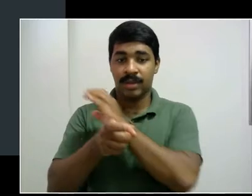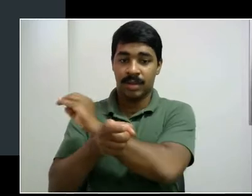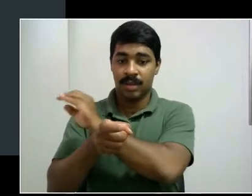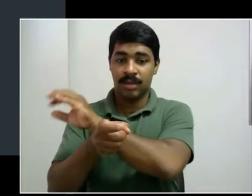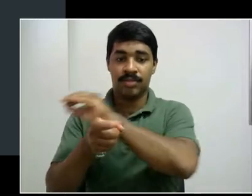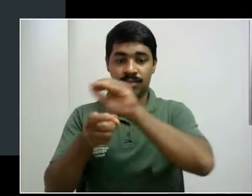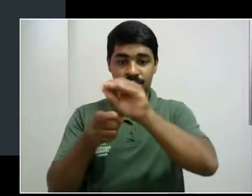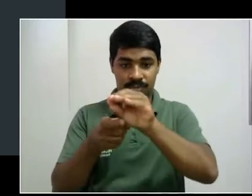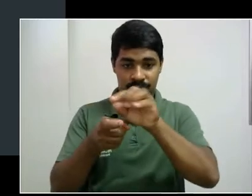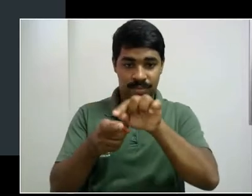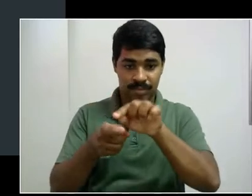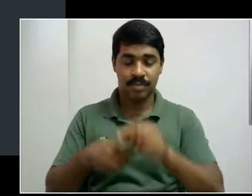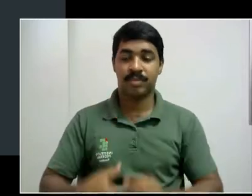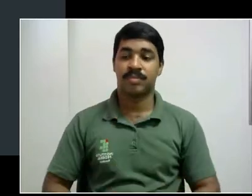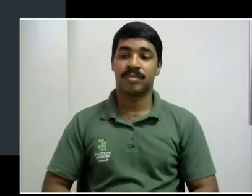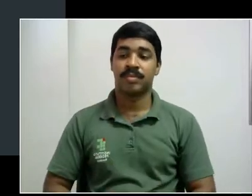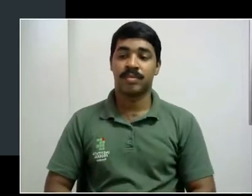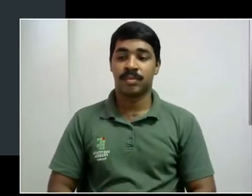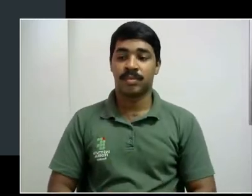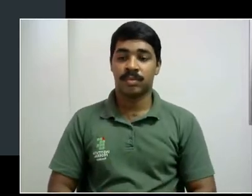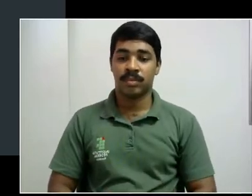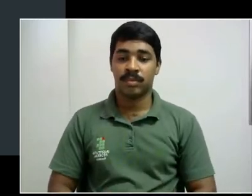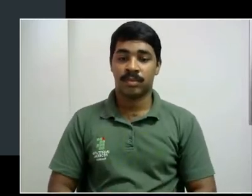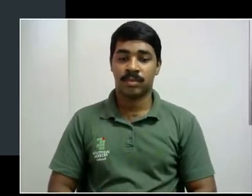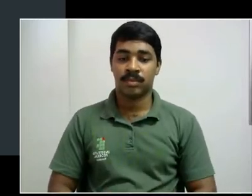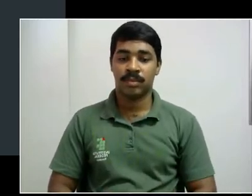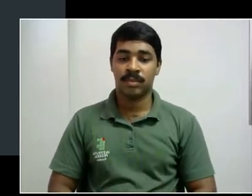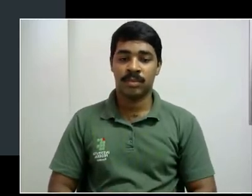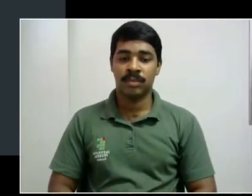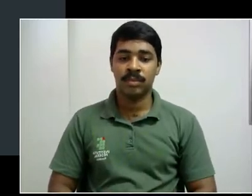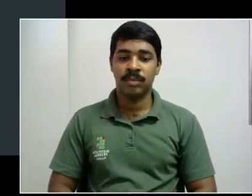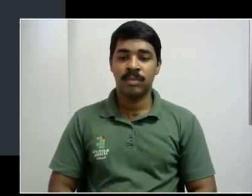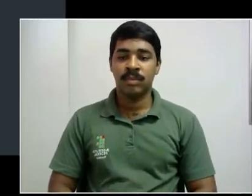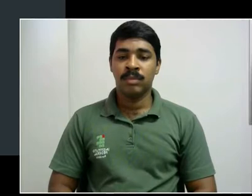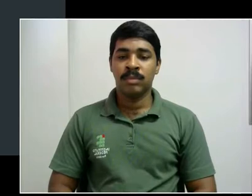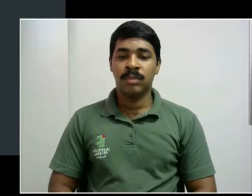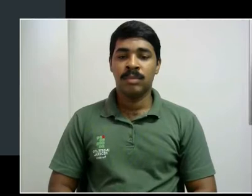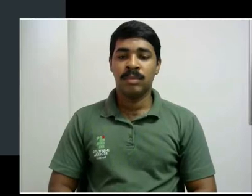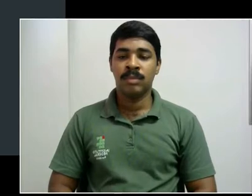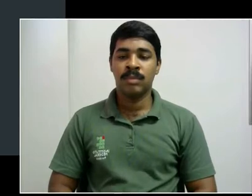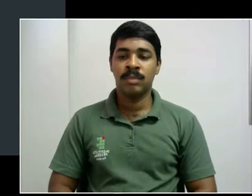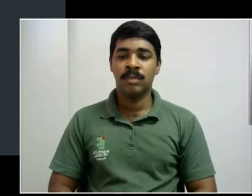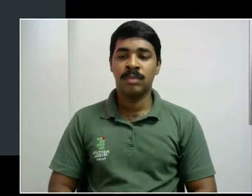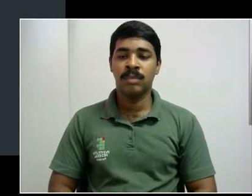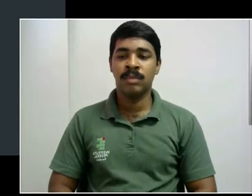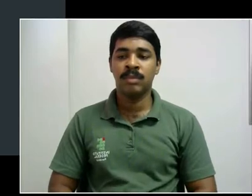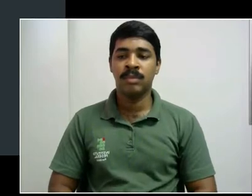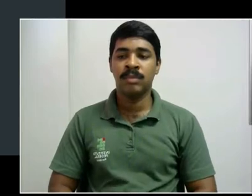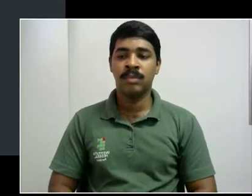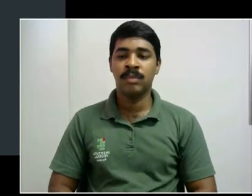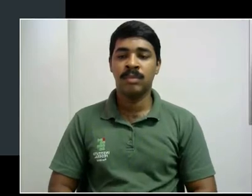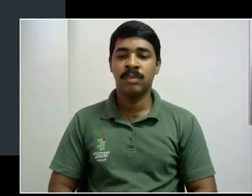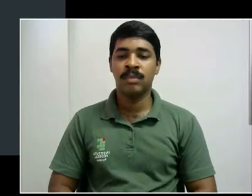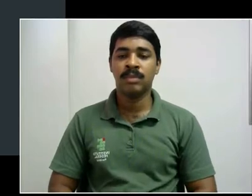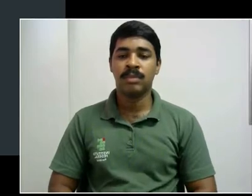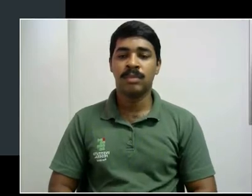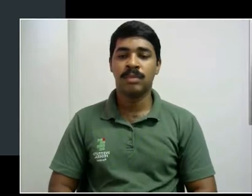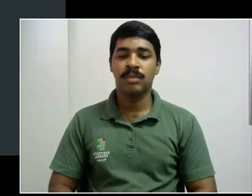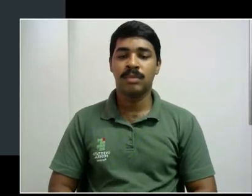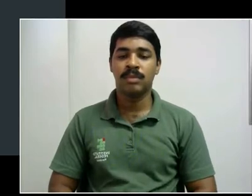só o menos 4, portanto, o ponto vai ser o 0 e o menos 4. Quando o x for